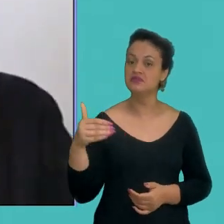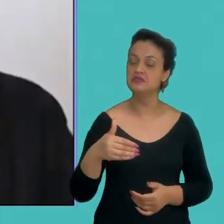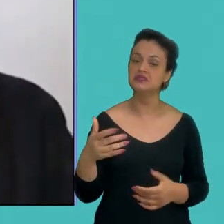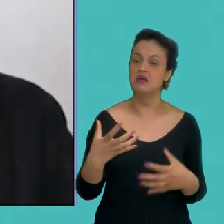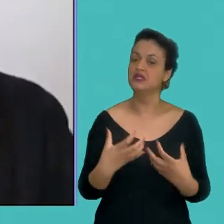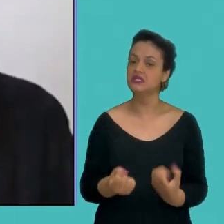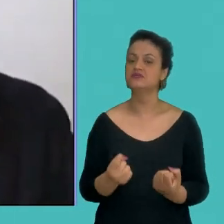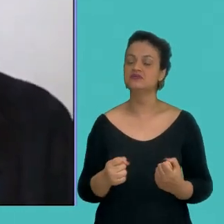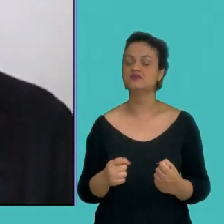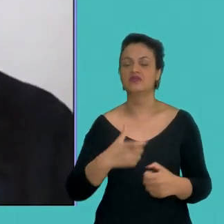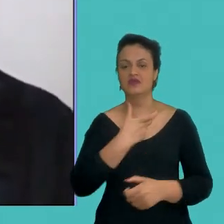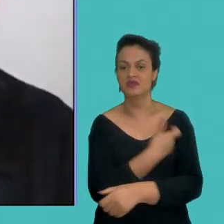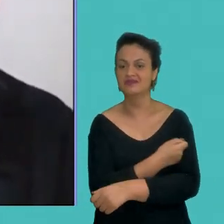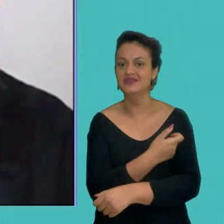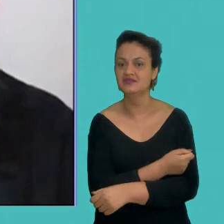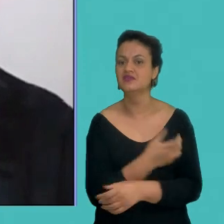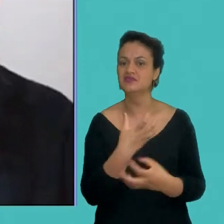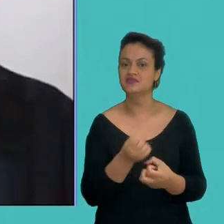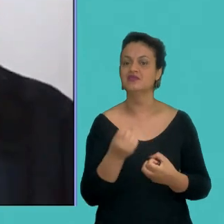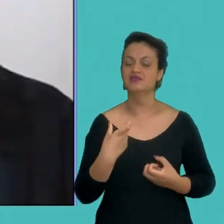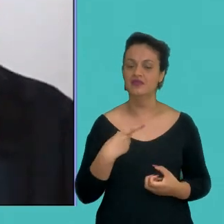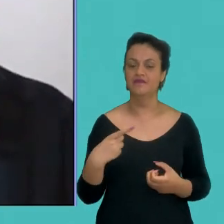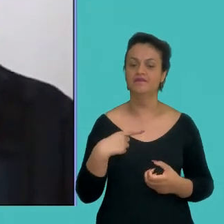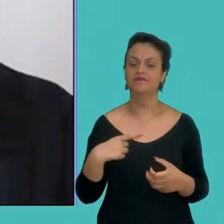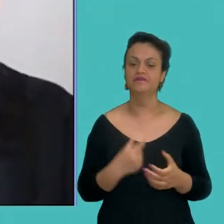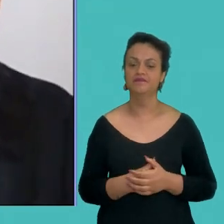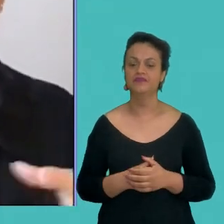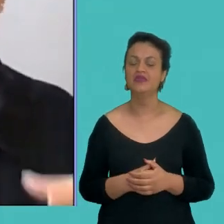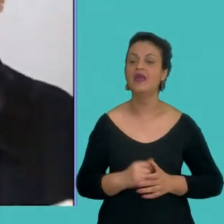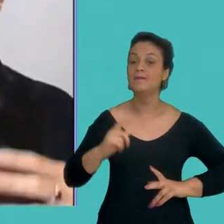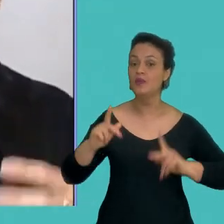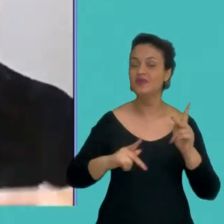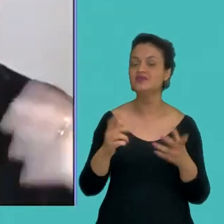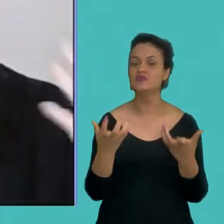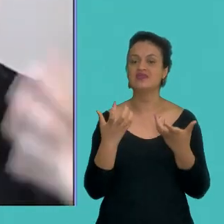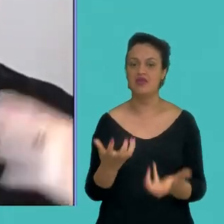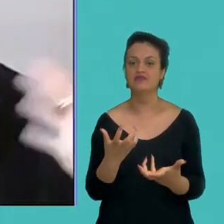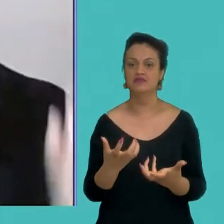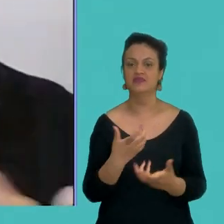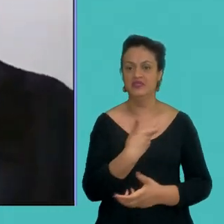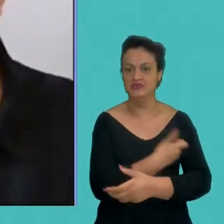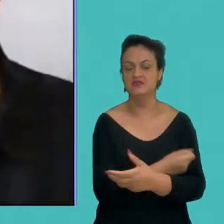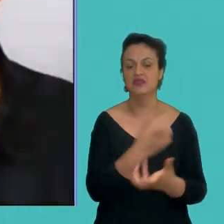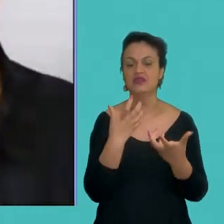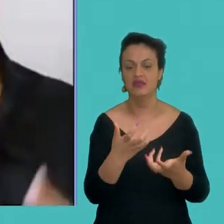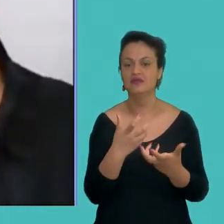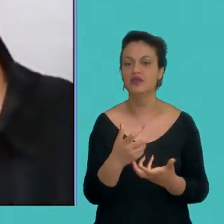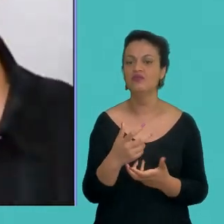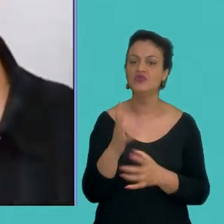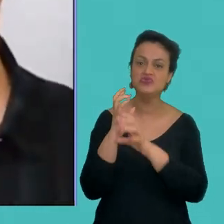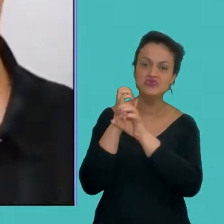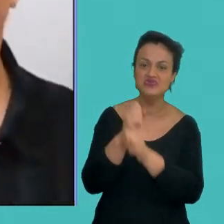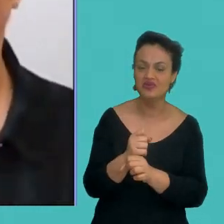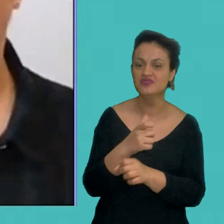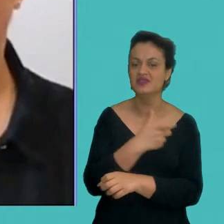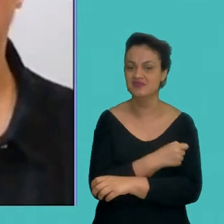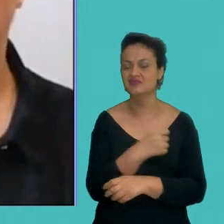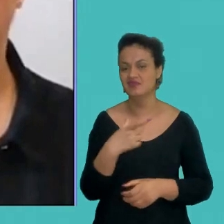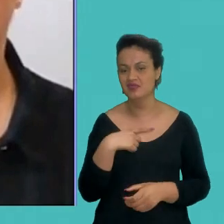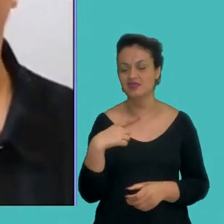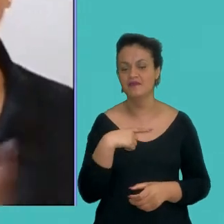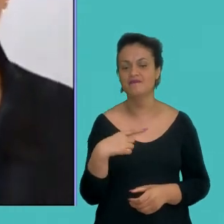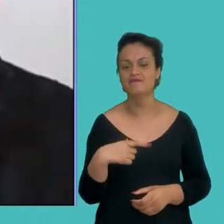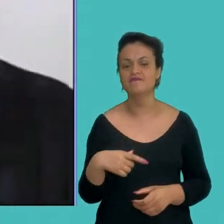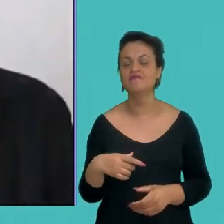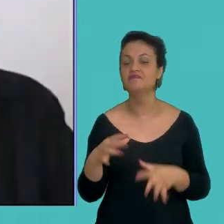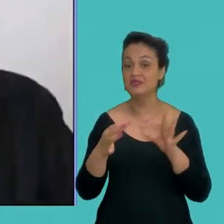tem tido, sim, uma boa adesão à vacina, e nós estamos, a população quer se vacinar, talvez pelo nosso histórico de